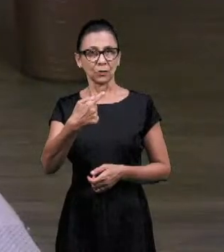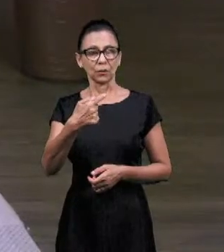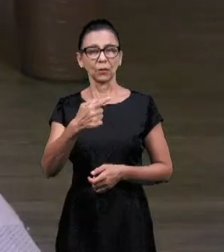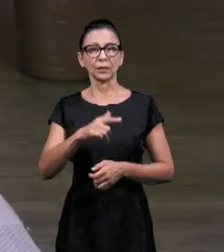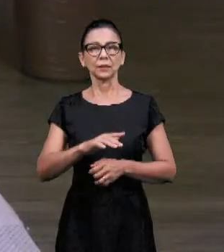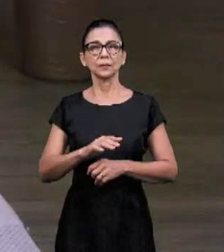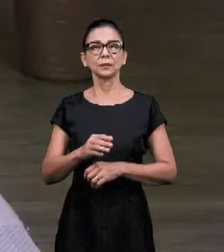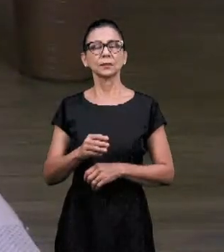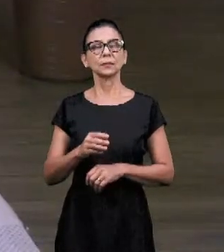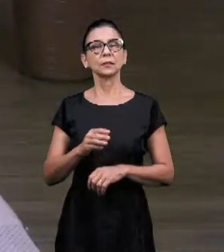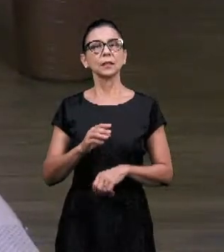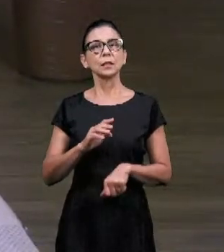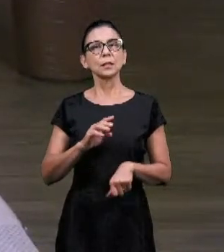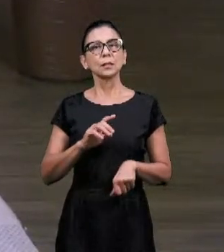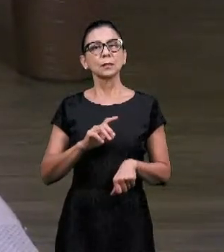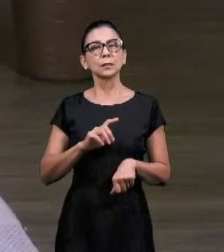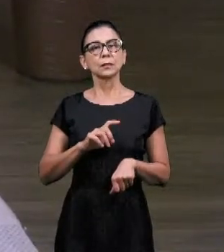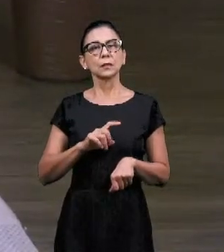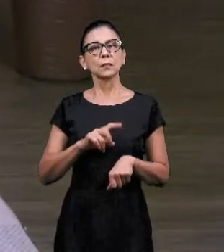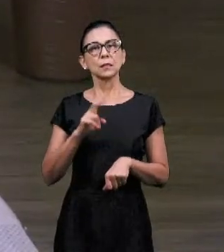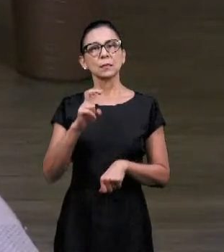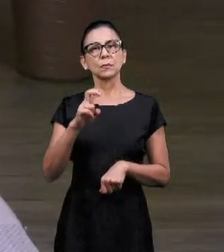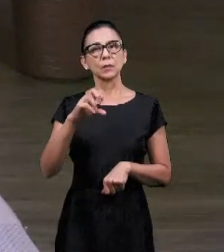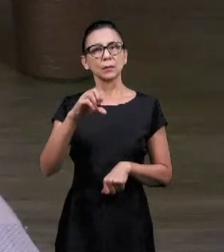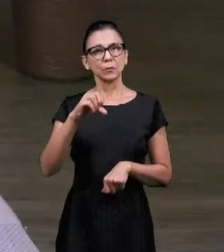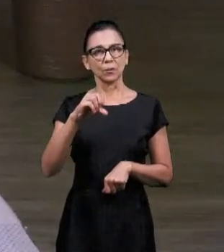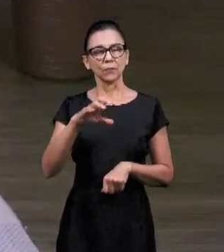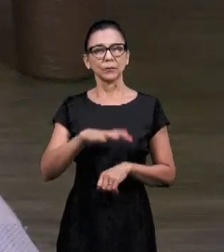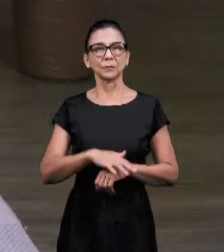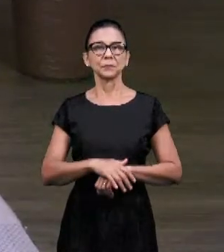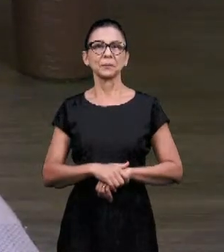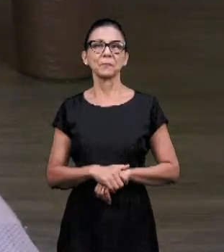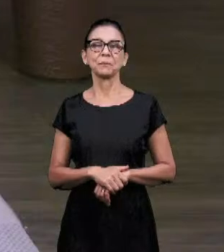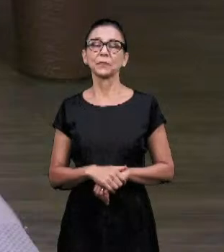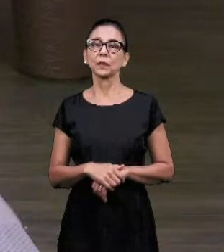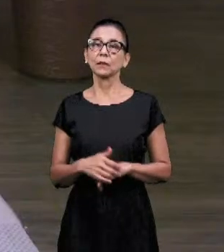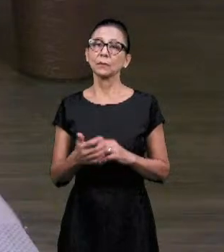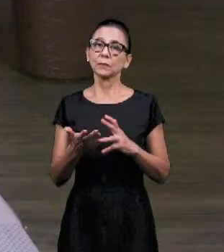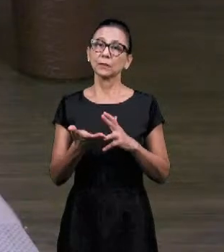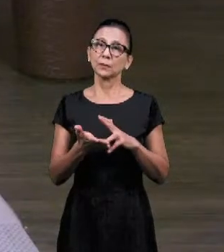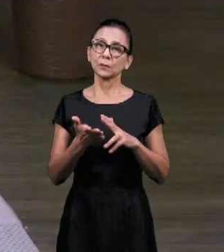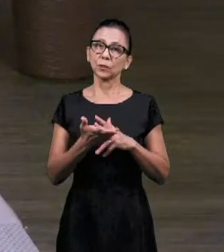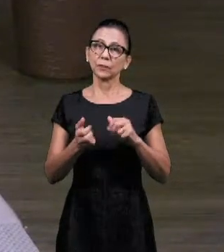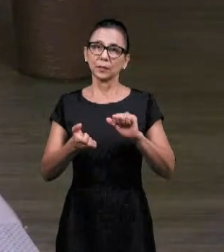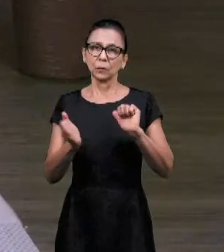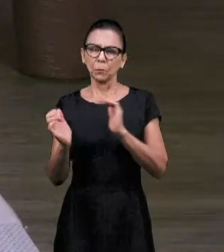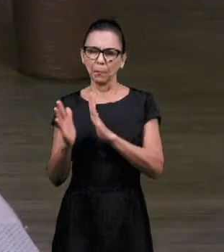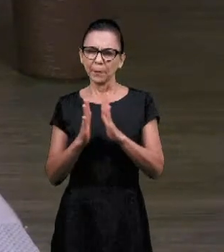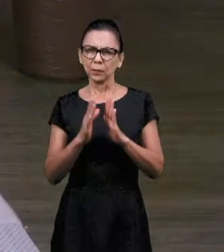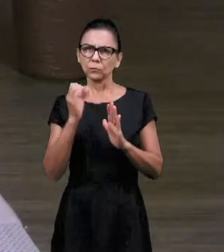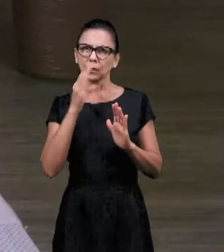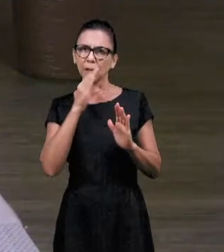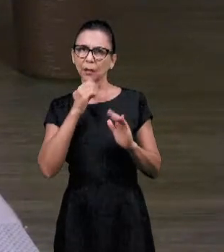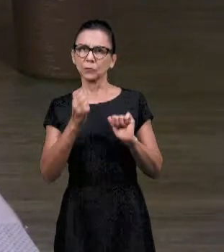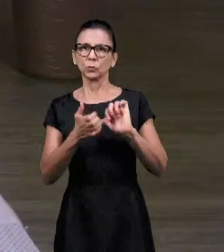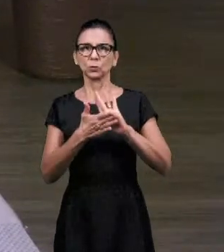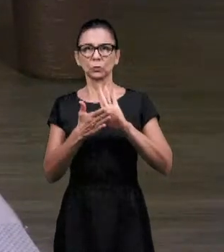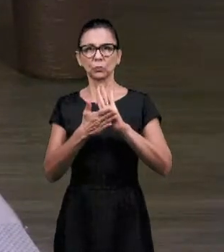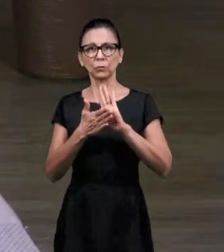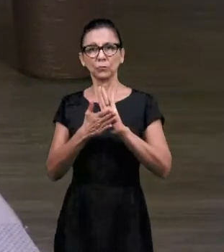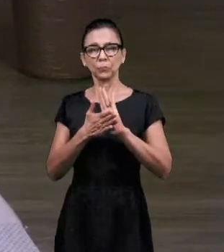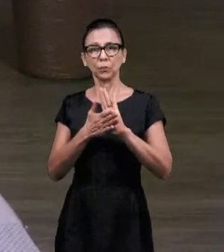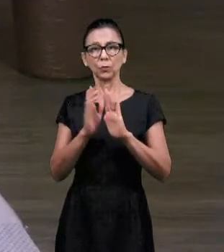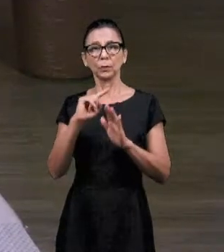condução do culto. Nós vamos agora dar um intervalo, os louvores vão ser tocados, enquanto você já se posiciona no púlpito para